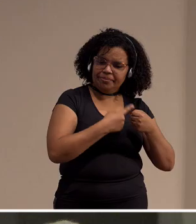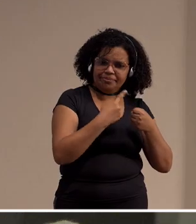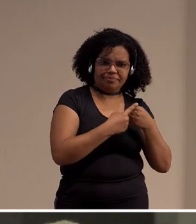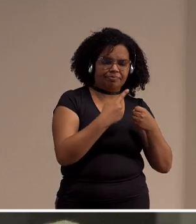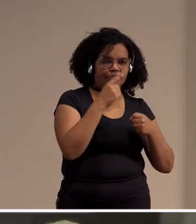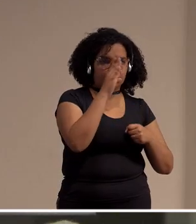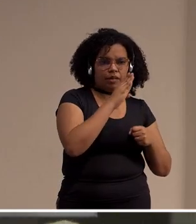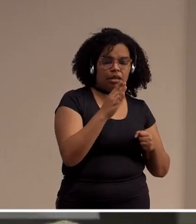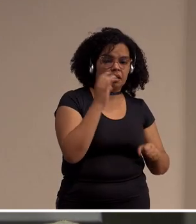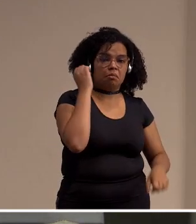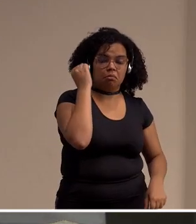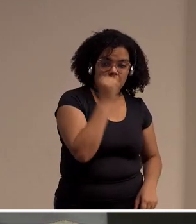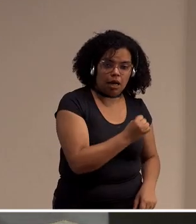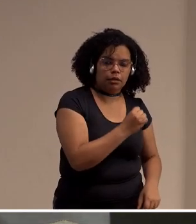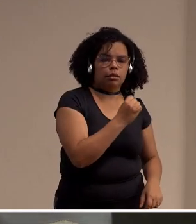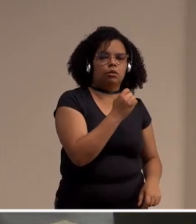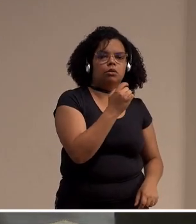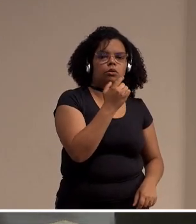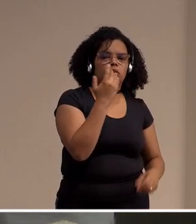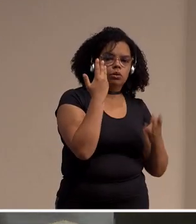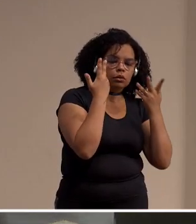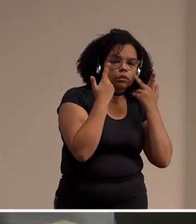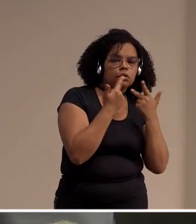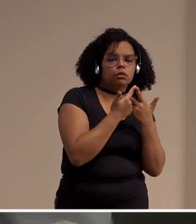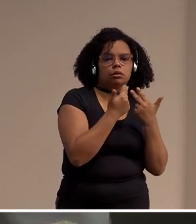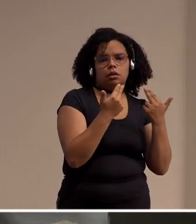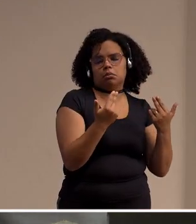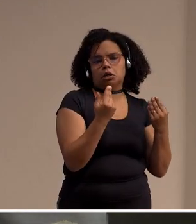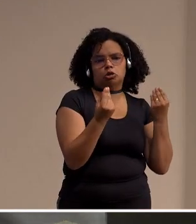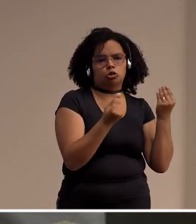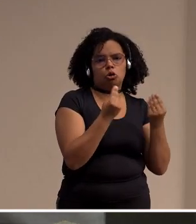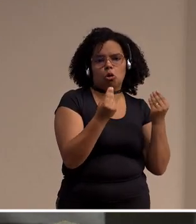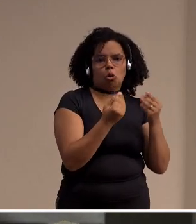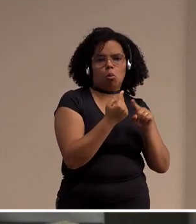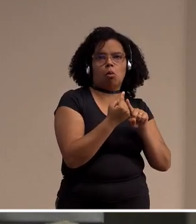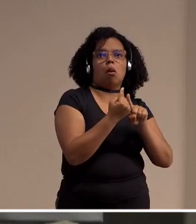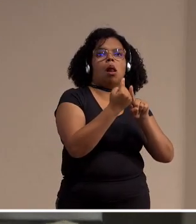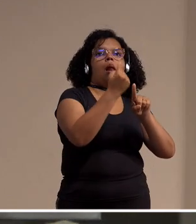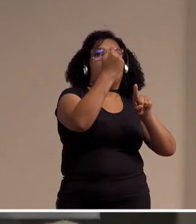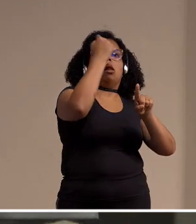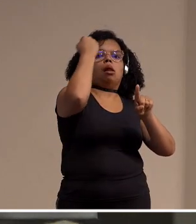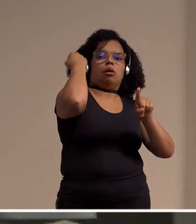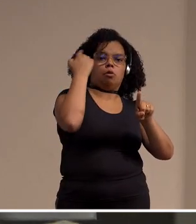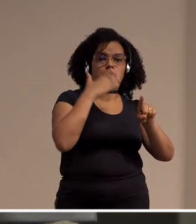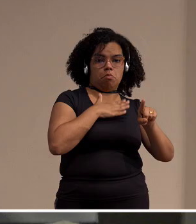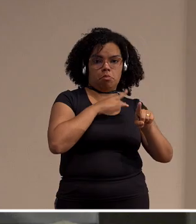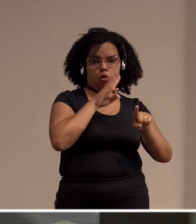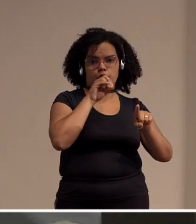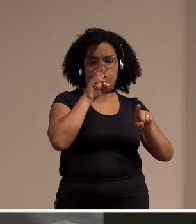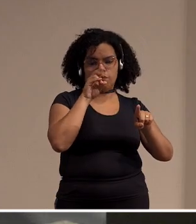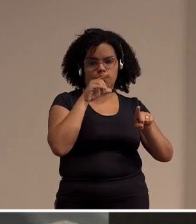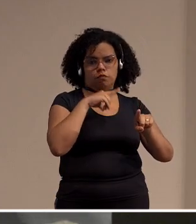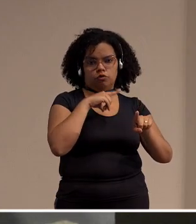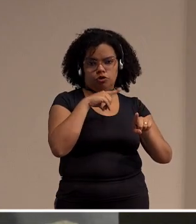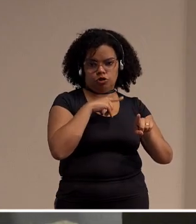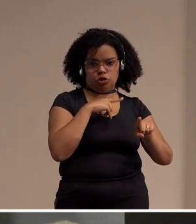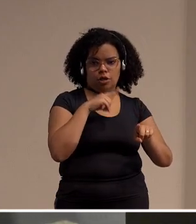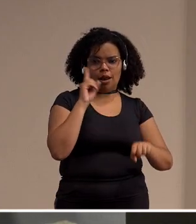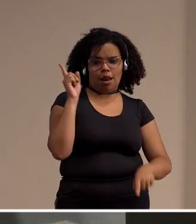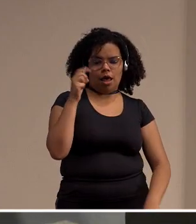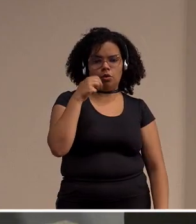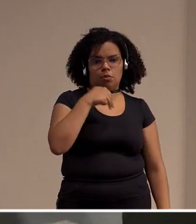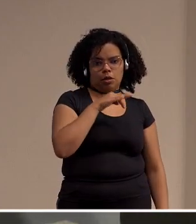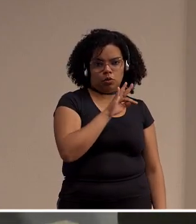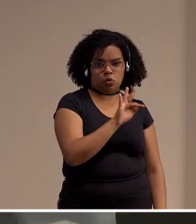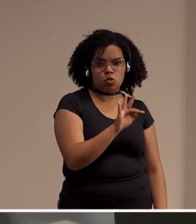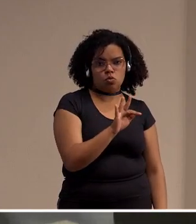e que matam os animais do modo como se matava no matadouro que o meu avô tinha no Mato Grosso,